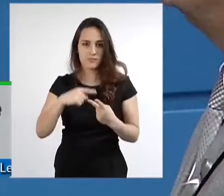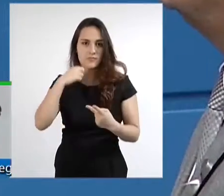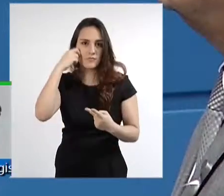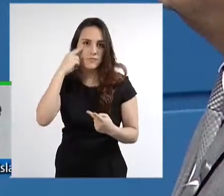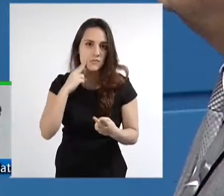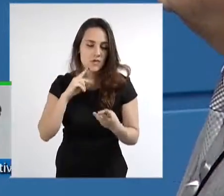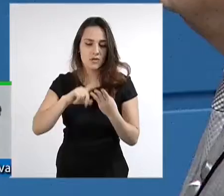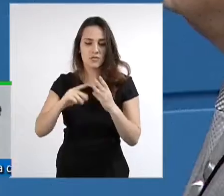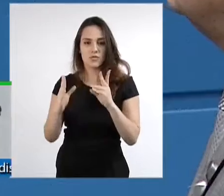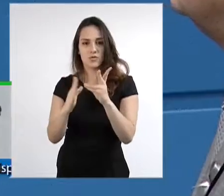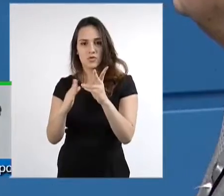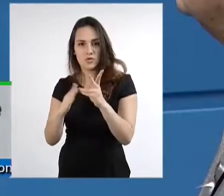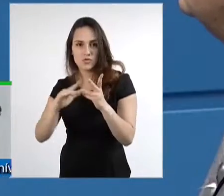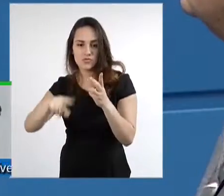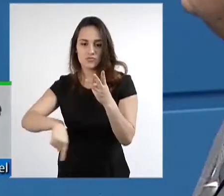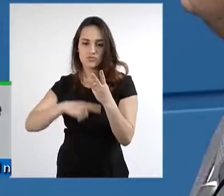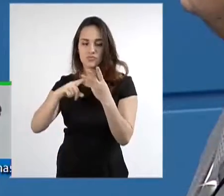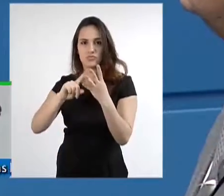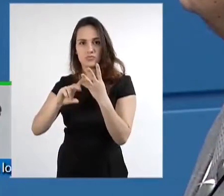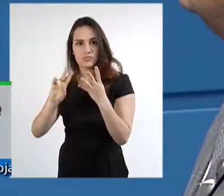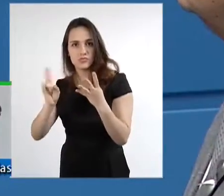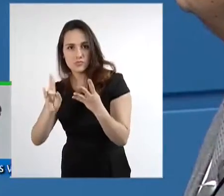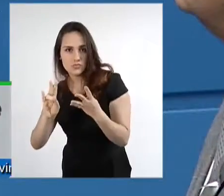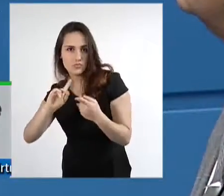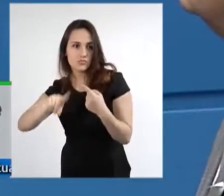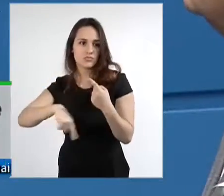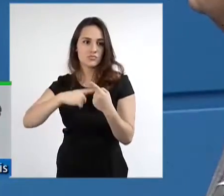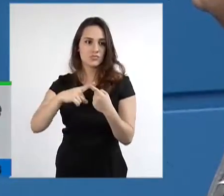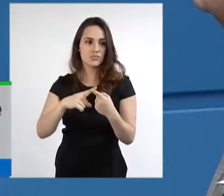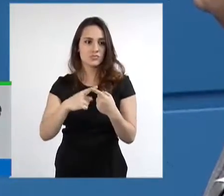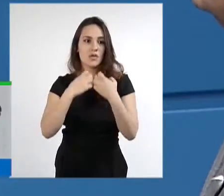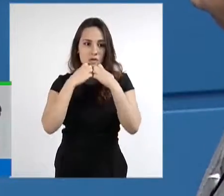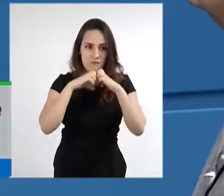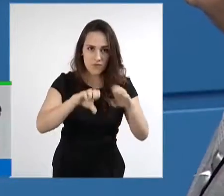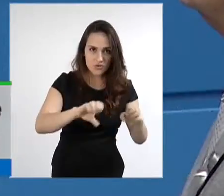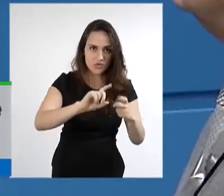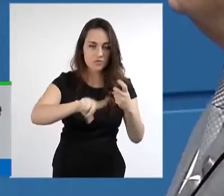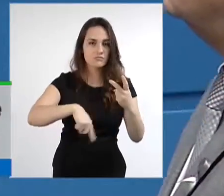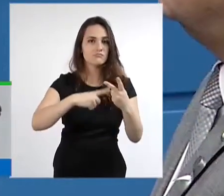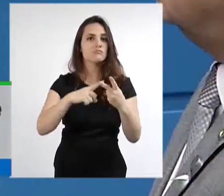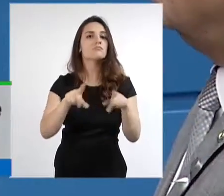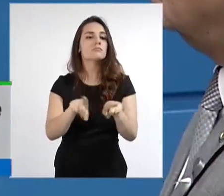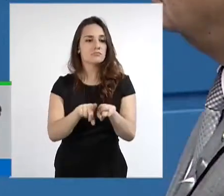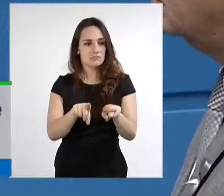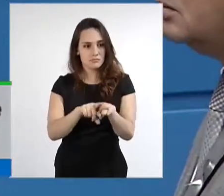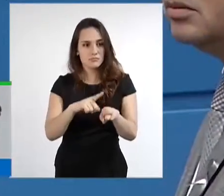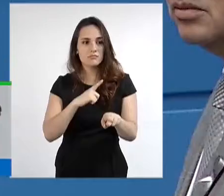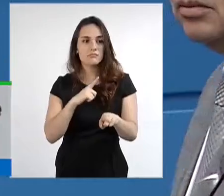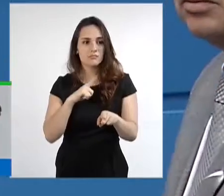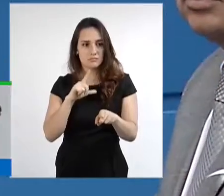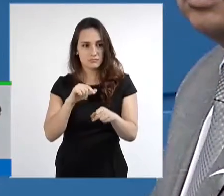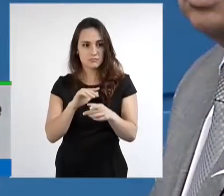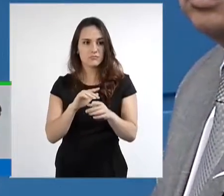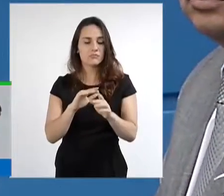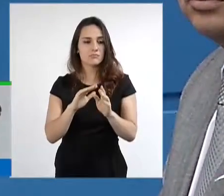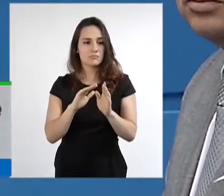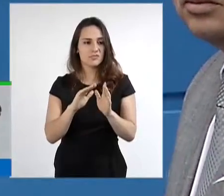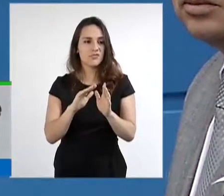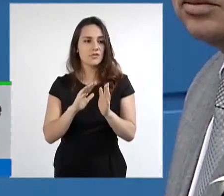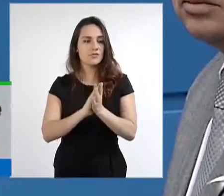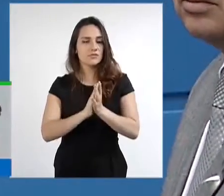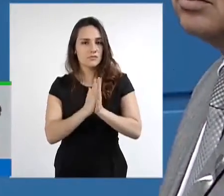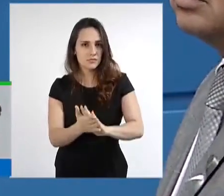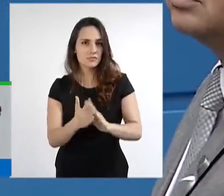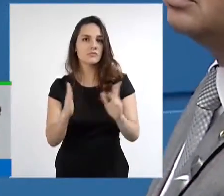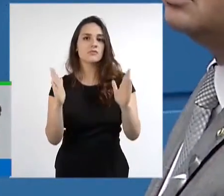ao índio, ao homossexual, ao evangélico, e há um preconceito também, ao índio e também